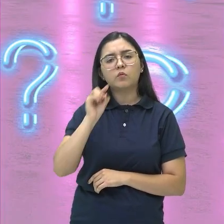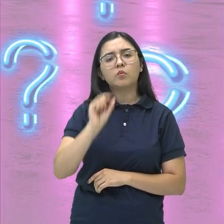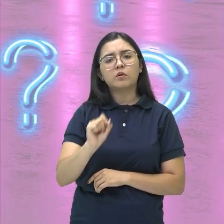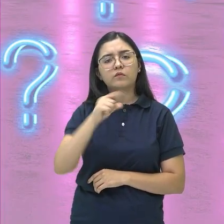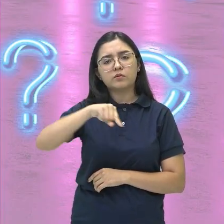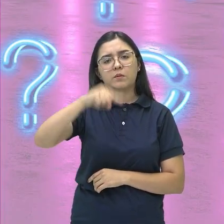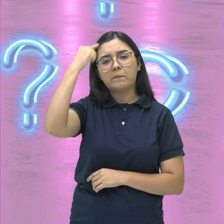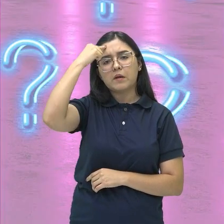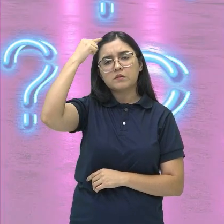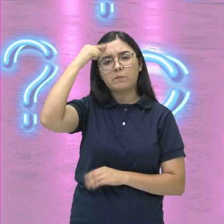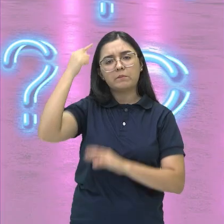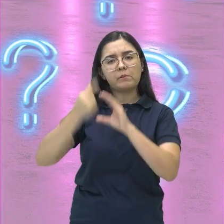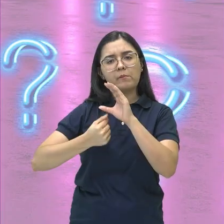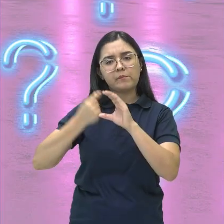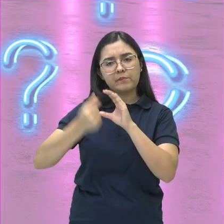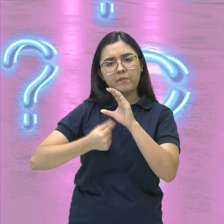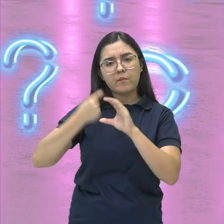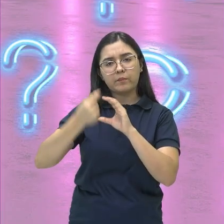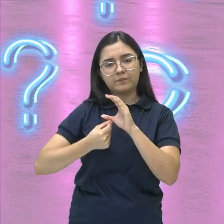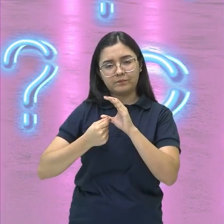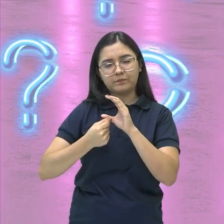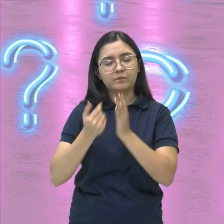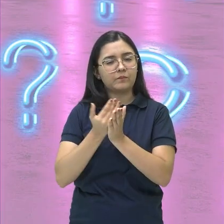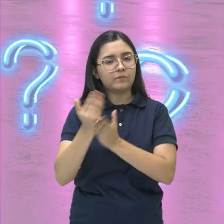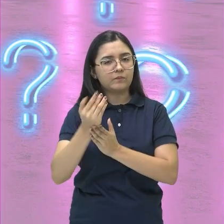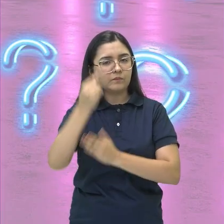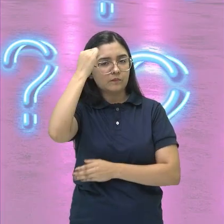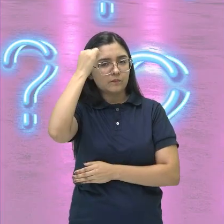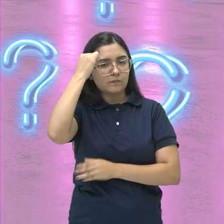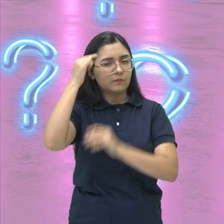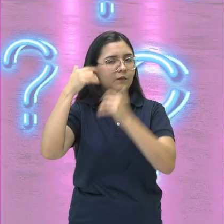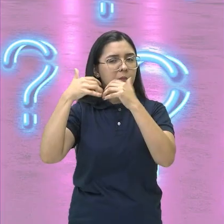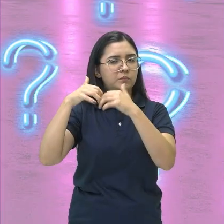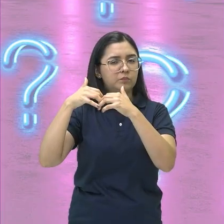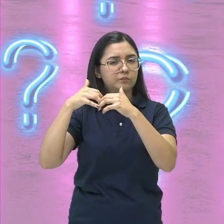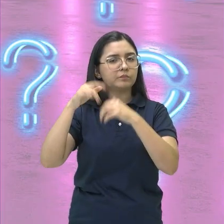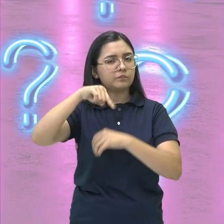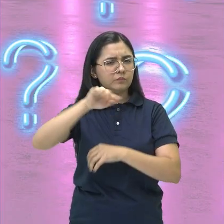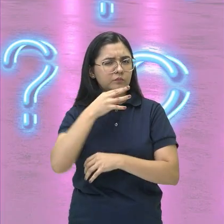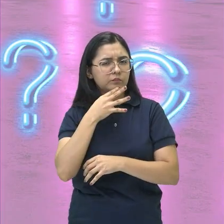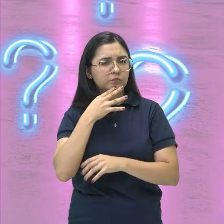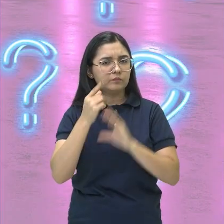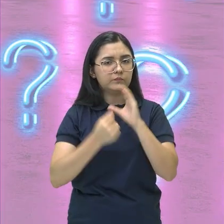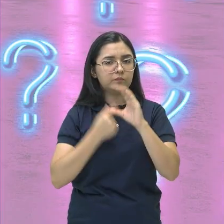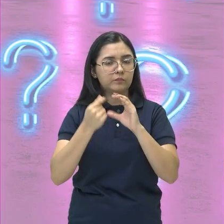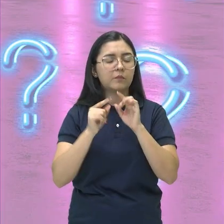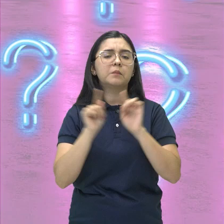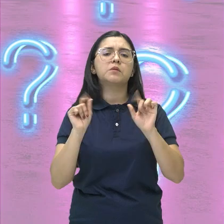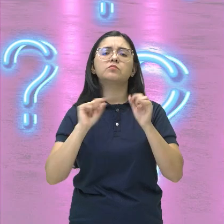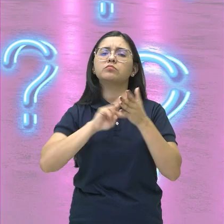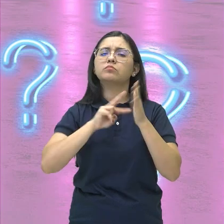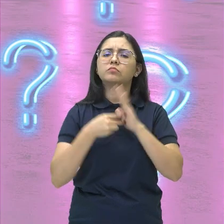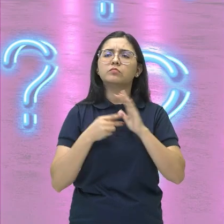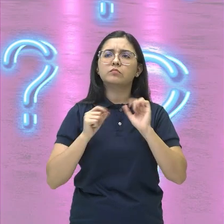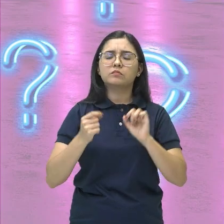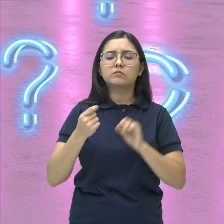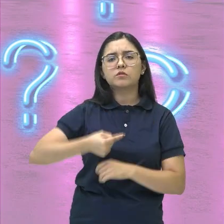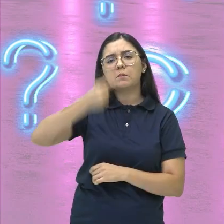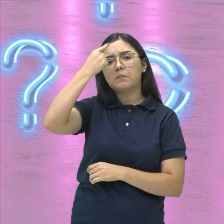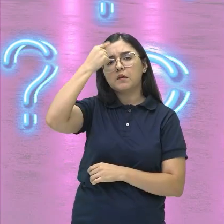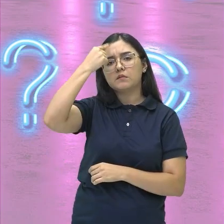né? Então, a gente já começa pensando por aí. Vocês já ouviram falar no capitalismo, mas o que isso tem,